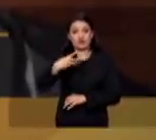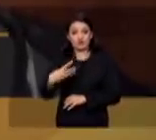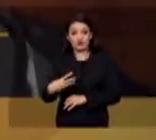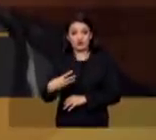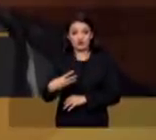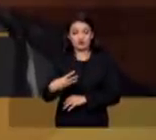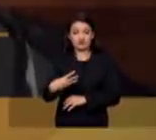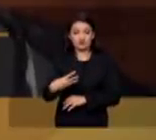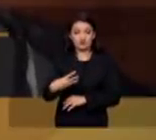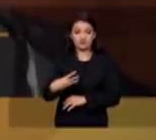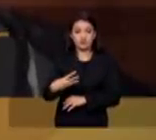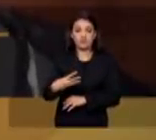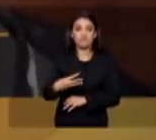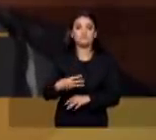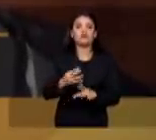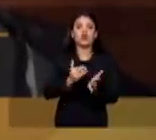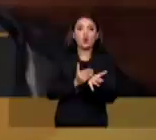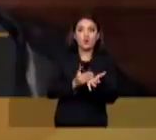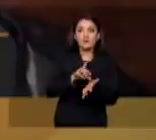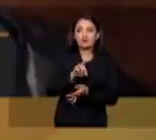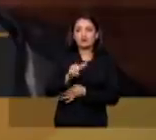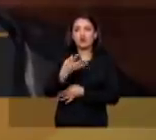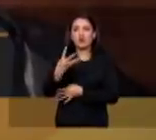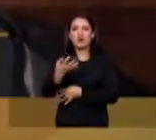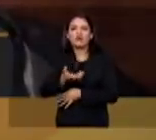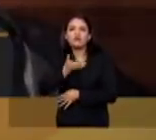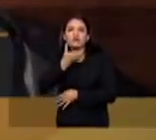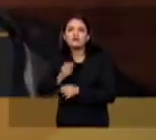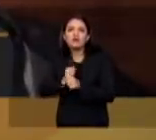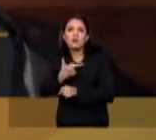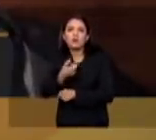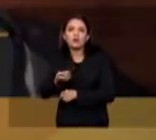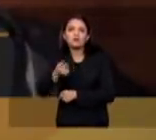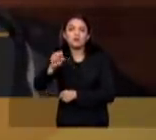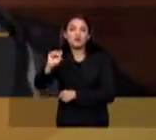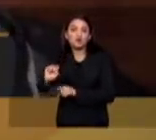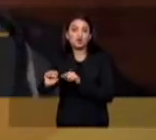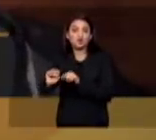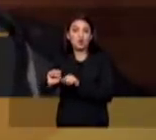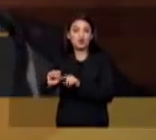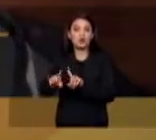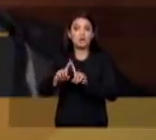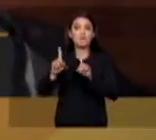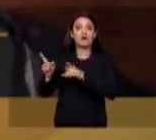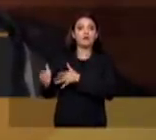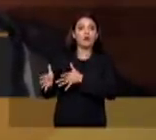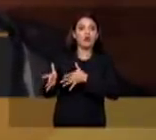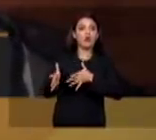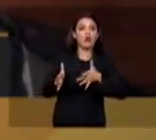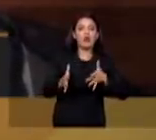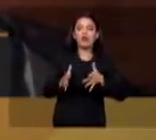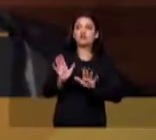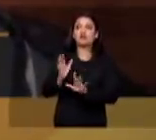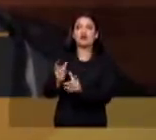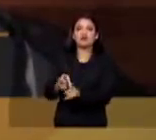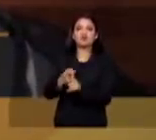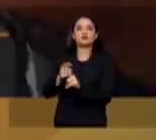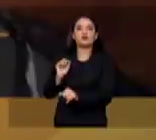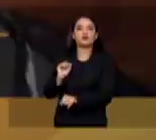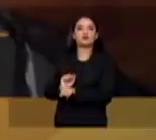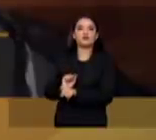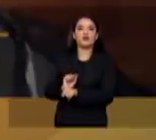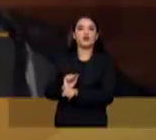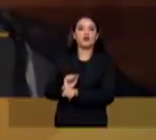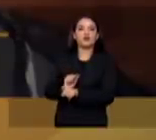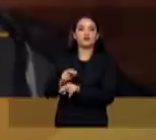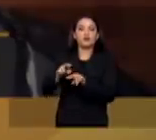164-493, embora iniciado em 4 de dezembro de 2018, encontrava-se suspenso em